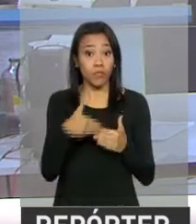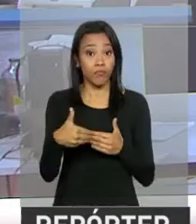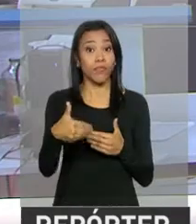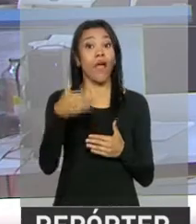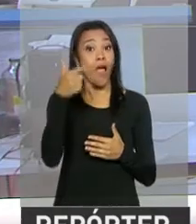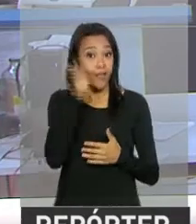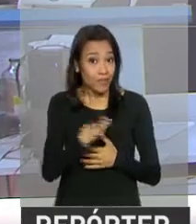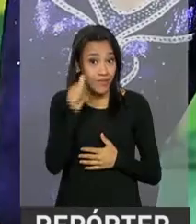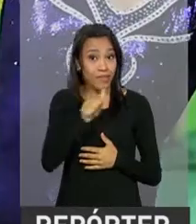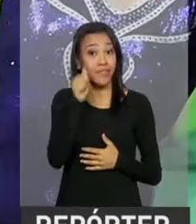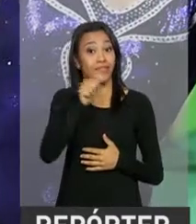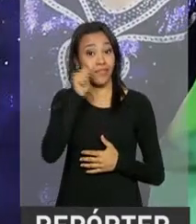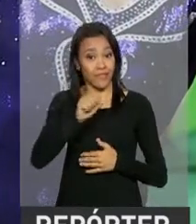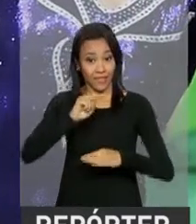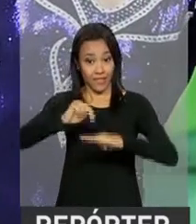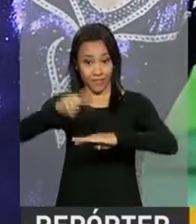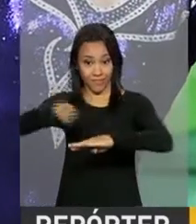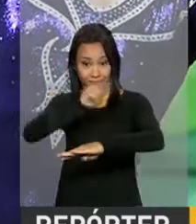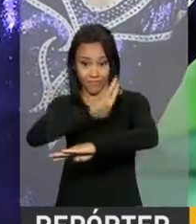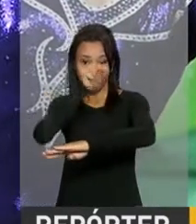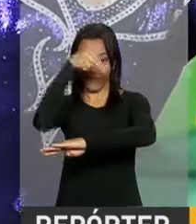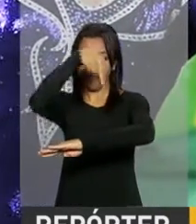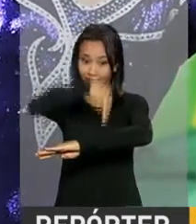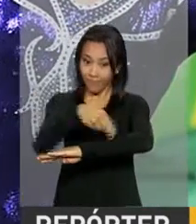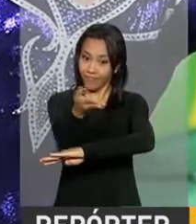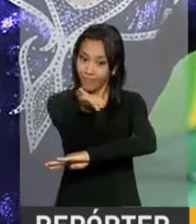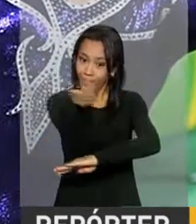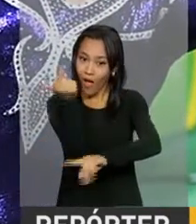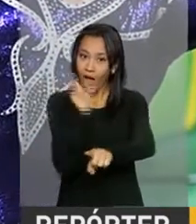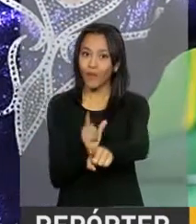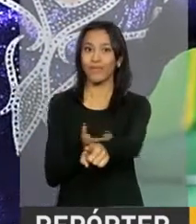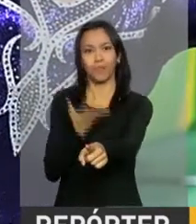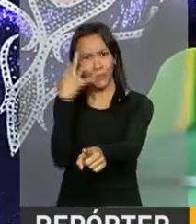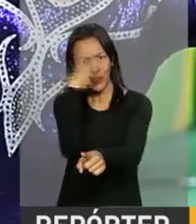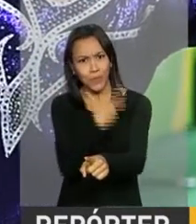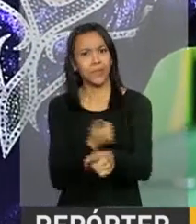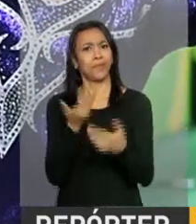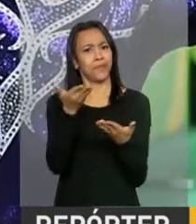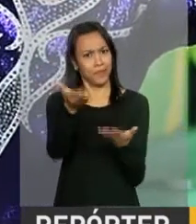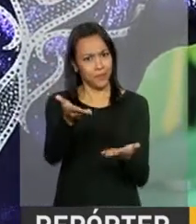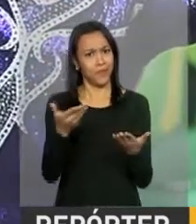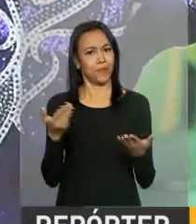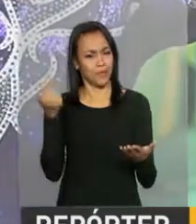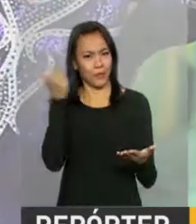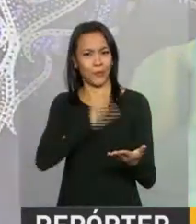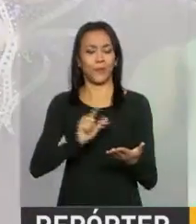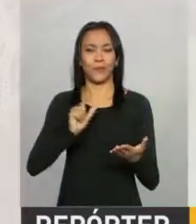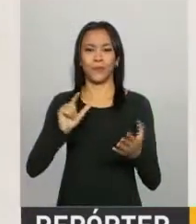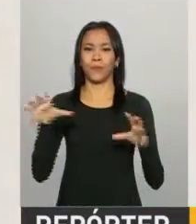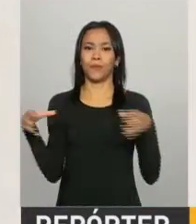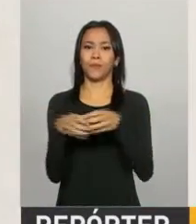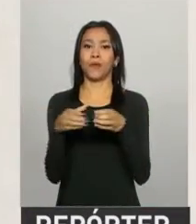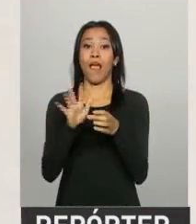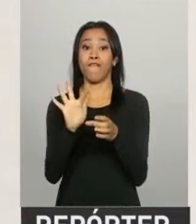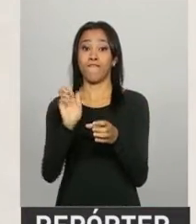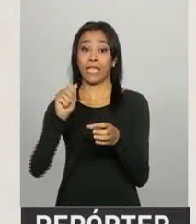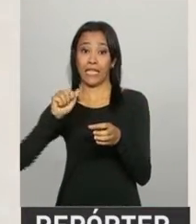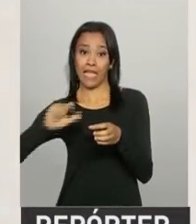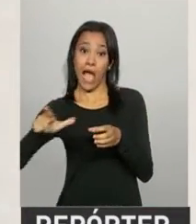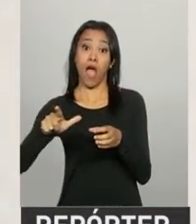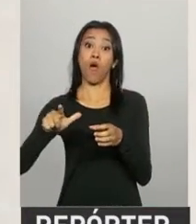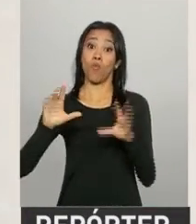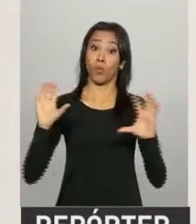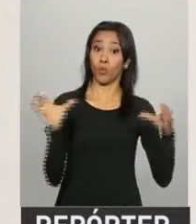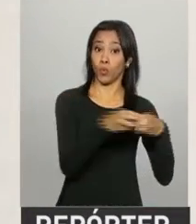foram elas, as meninas da ginástica, que fizeram bonito e também se classificaram para a final por equipe